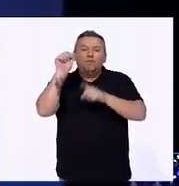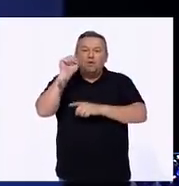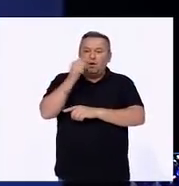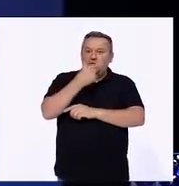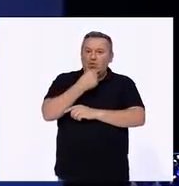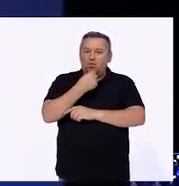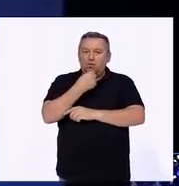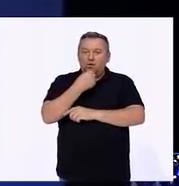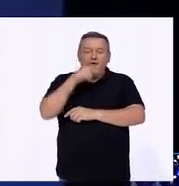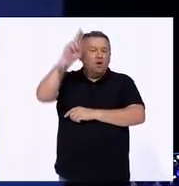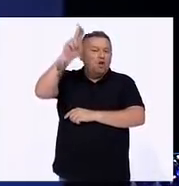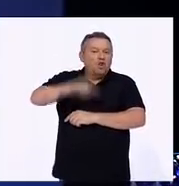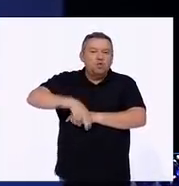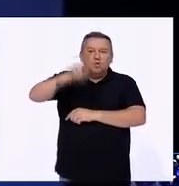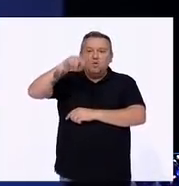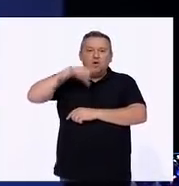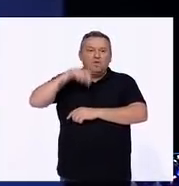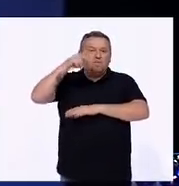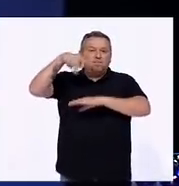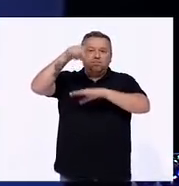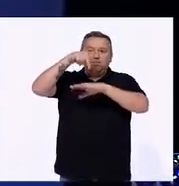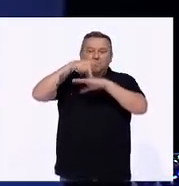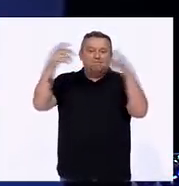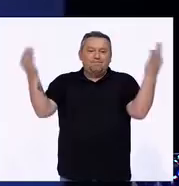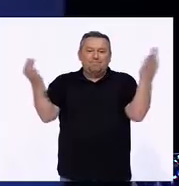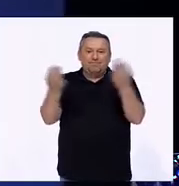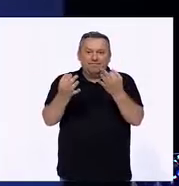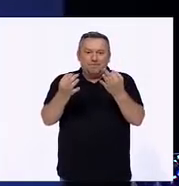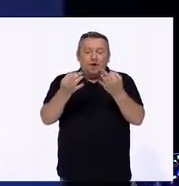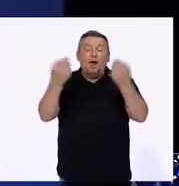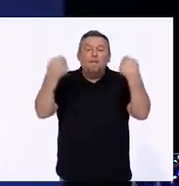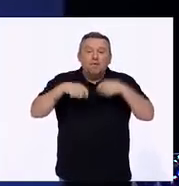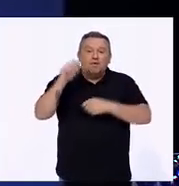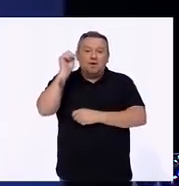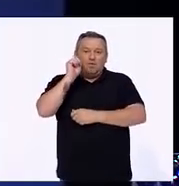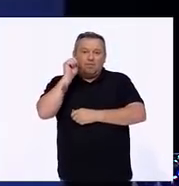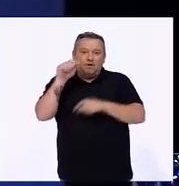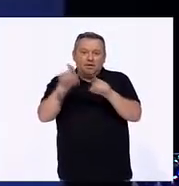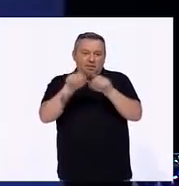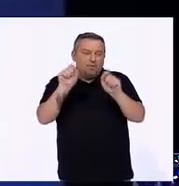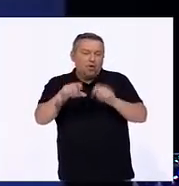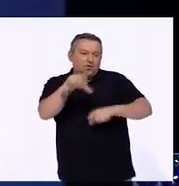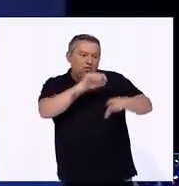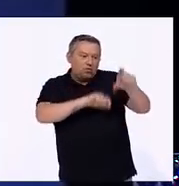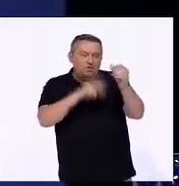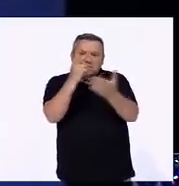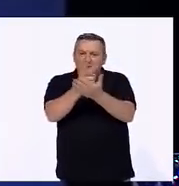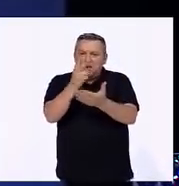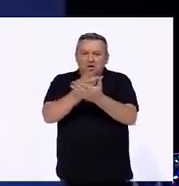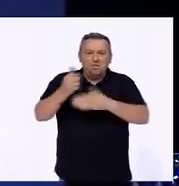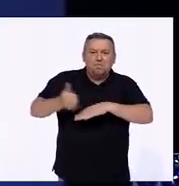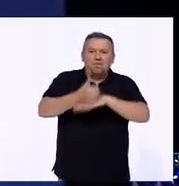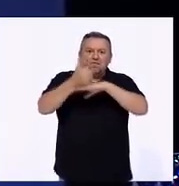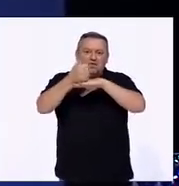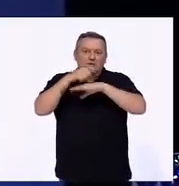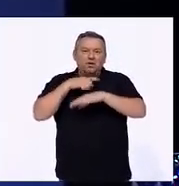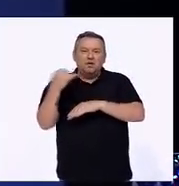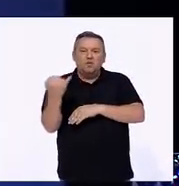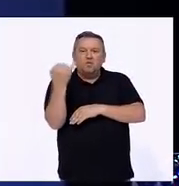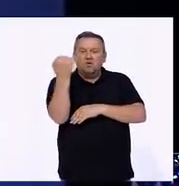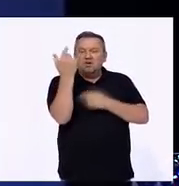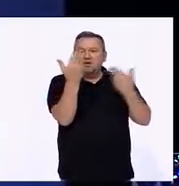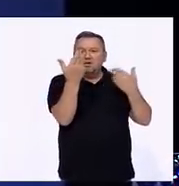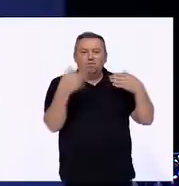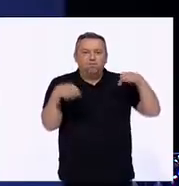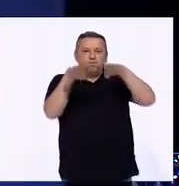homens, nós jamais teremos um país desenvolvido. Então, é preciso que as mulheres possam escolher as mesmas profissões que os homens e que sejam valorizadas igualmente